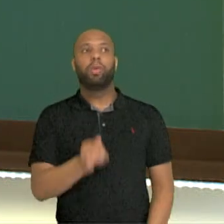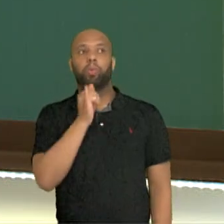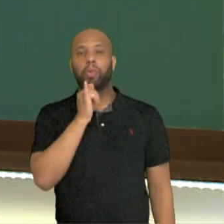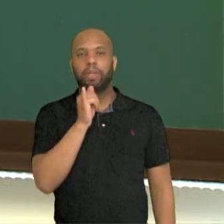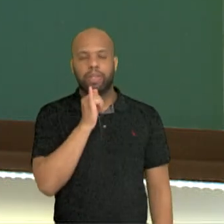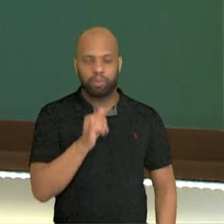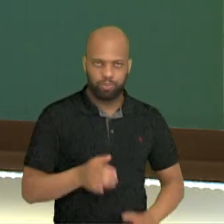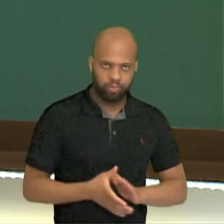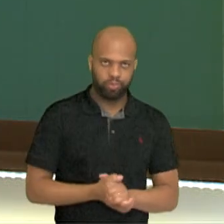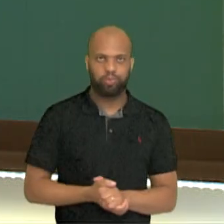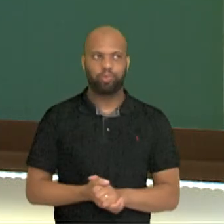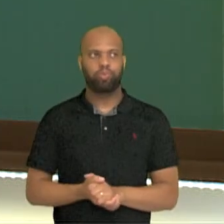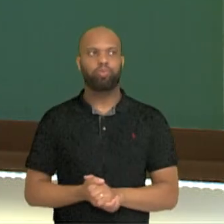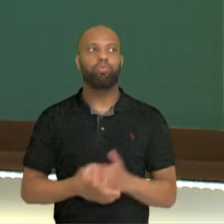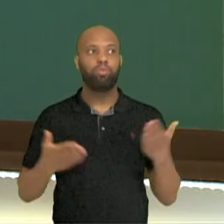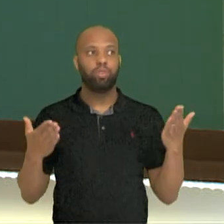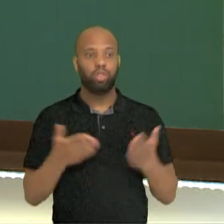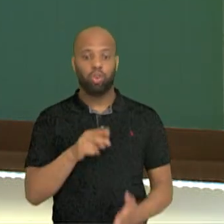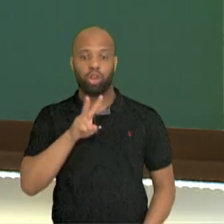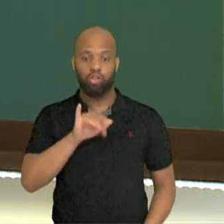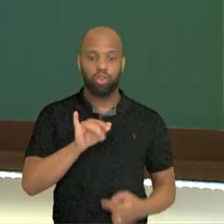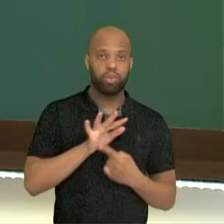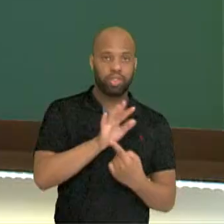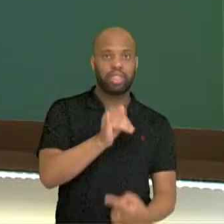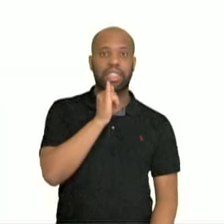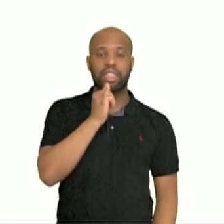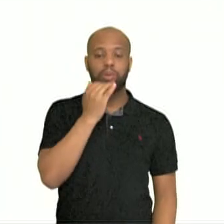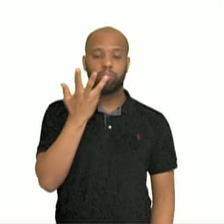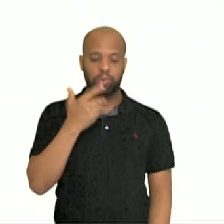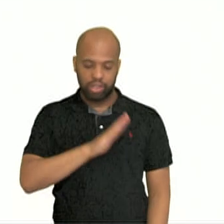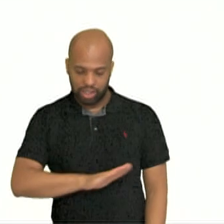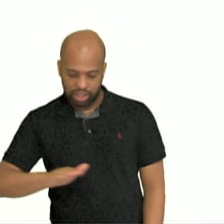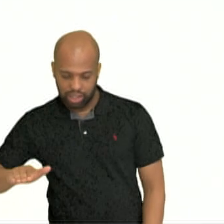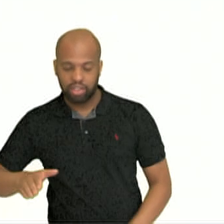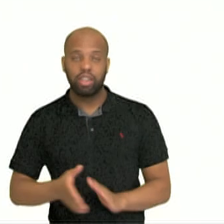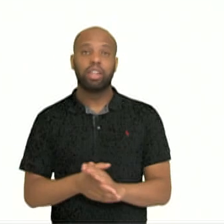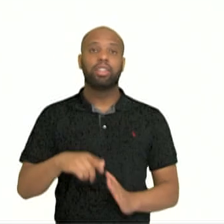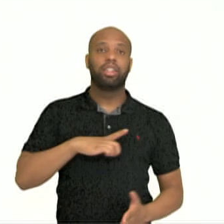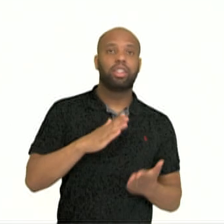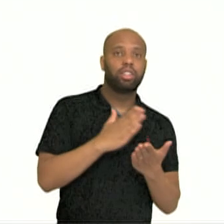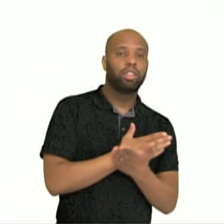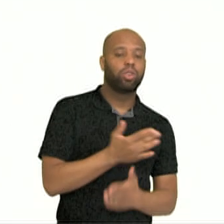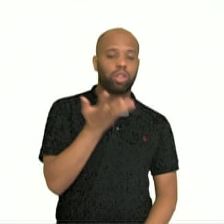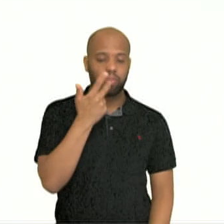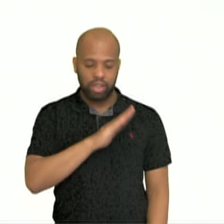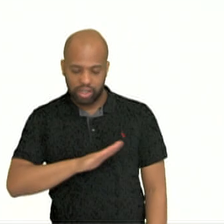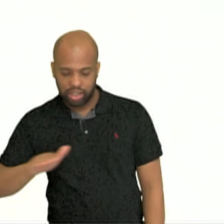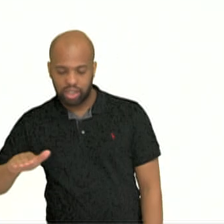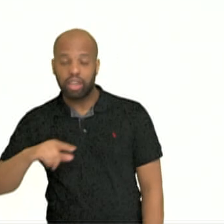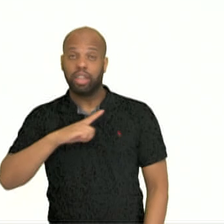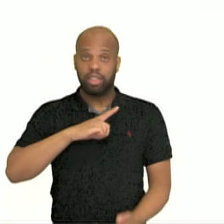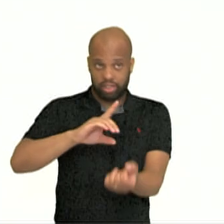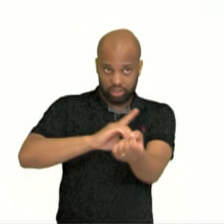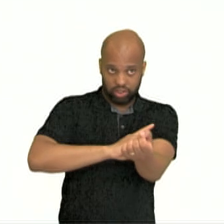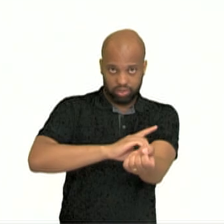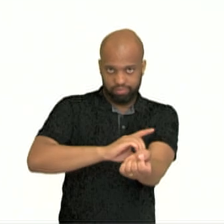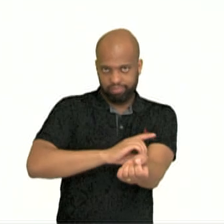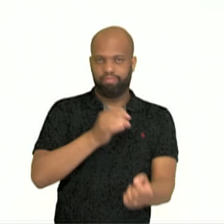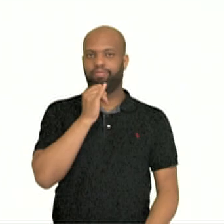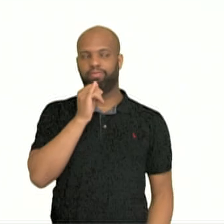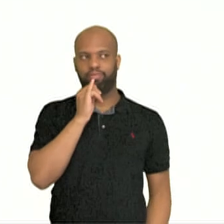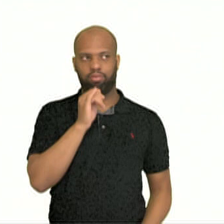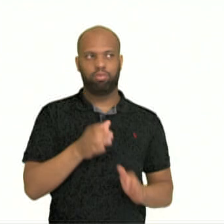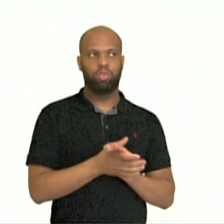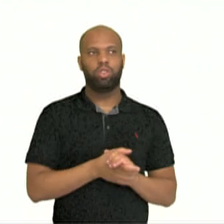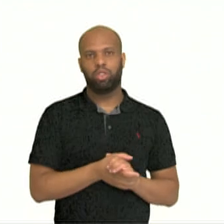Por exemplo, agora trazendo um exemplo para a criança. Algumas crianças, quando estão